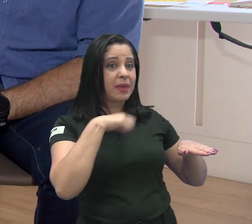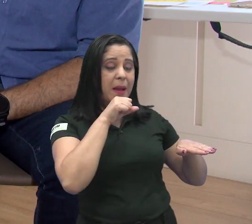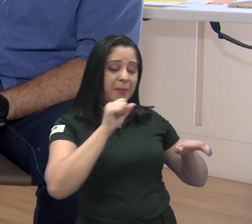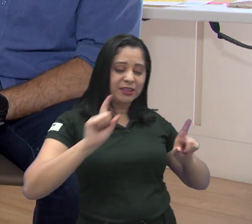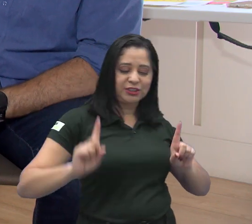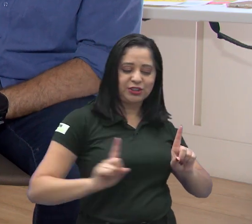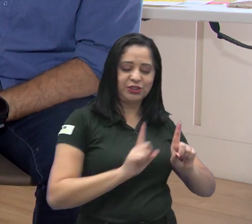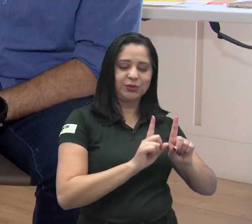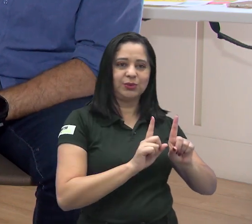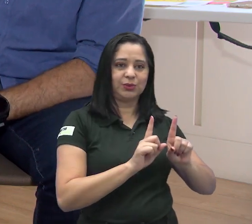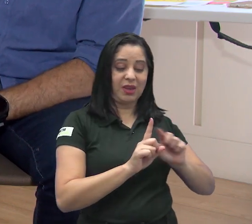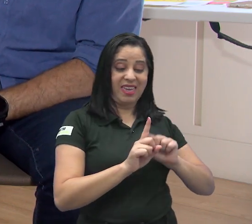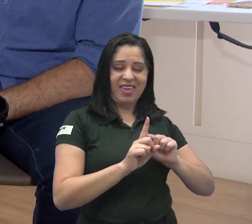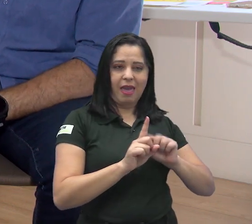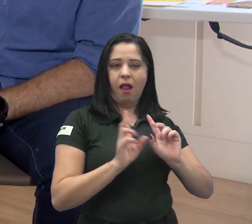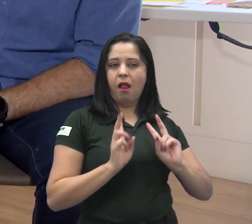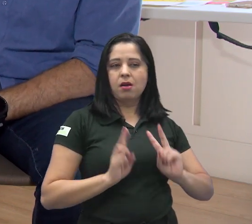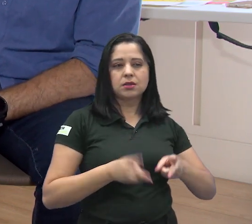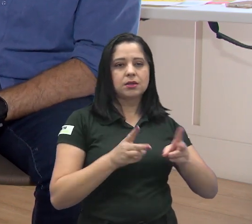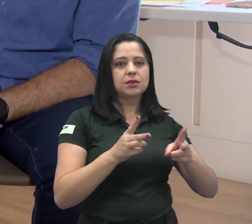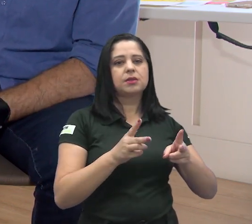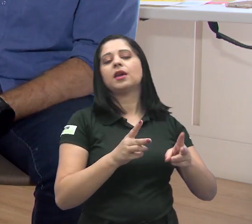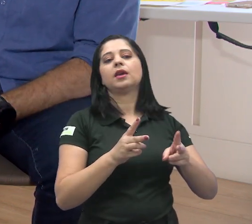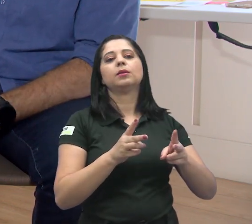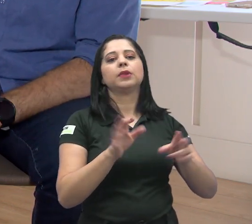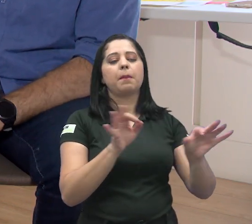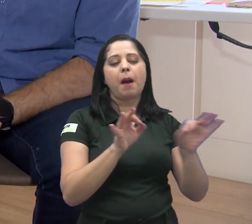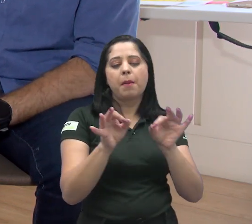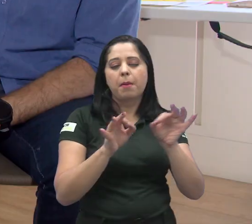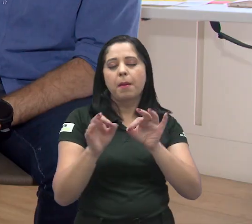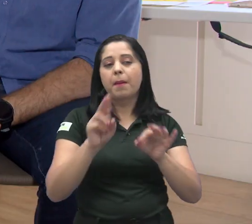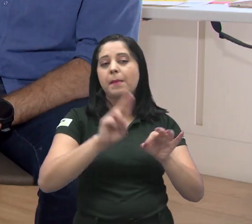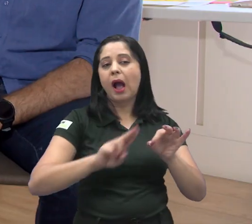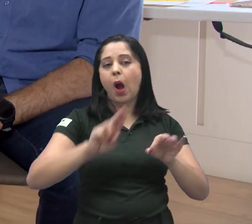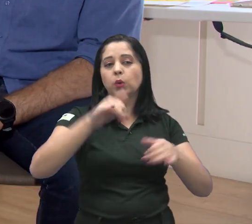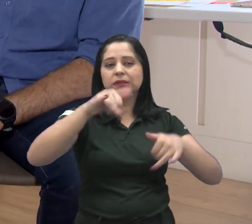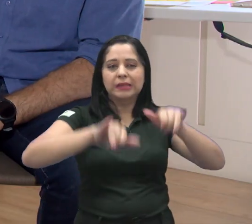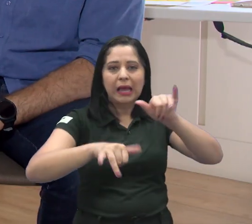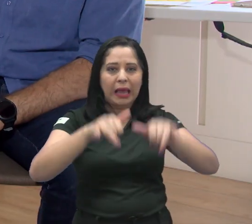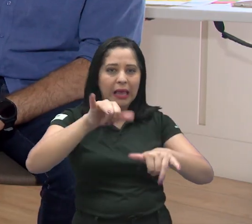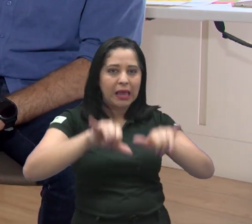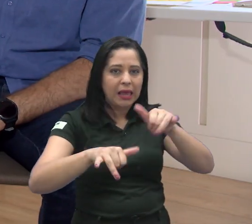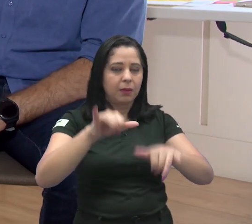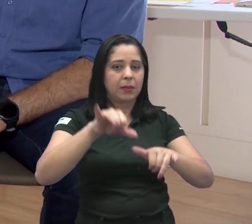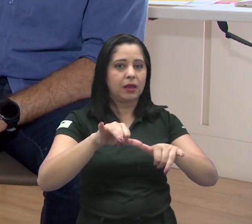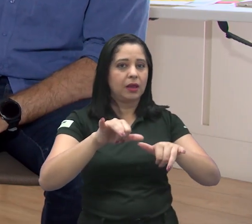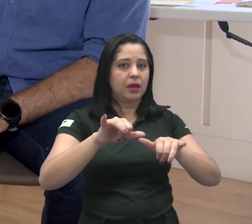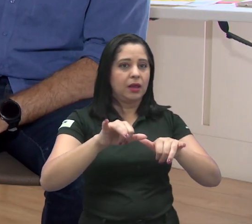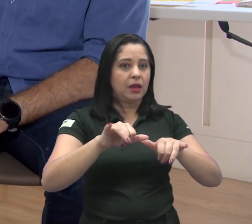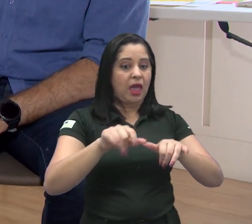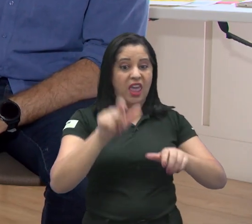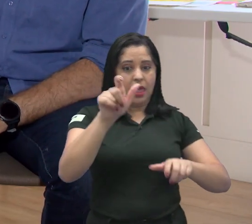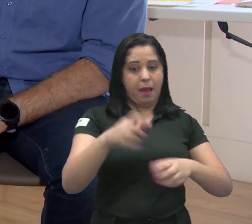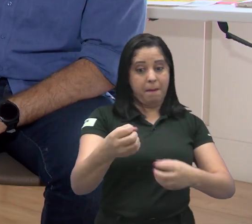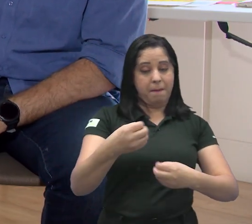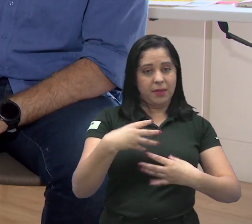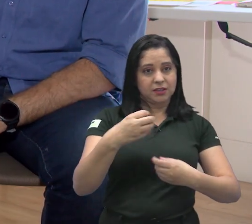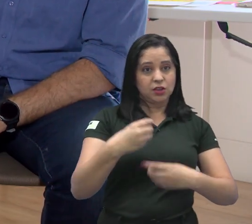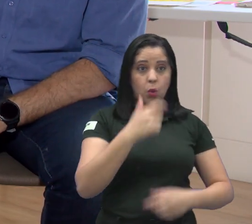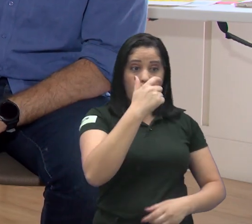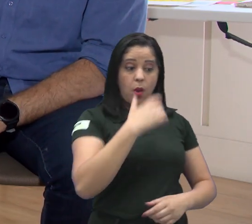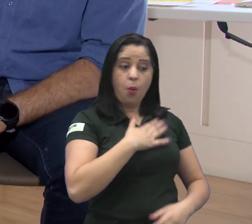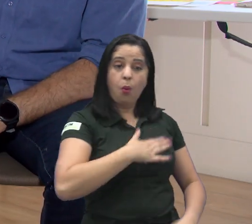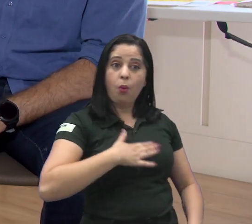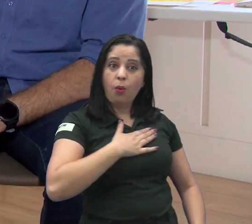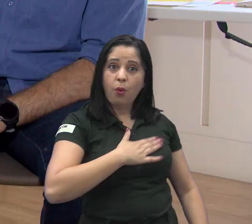lado, restauradora, mexia muito com as químicas, várias técnicas, então aprendi muita coisa com ela e sempre gostei.